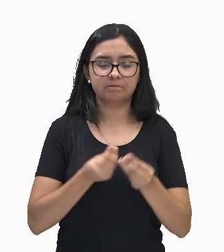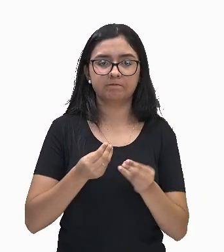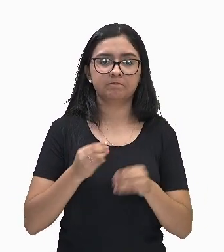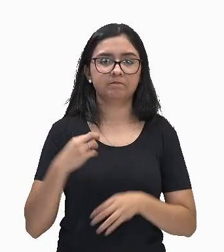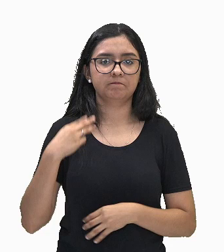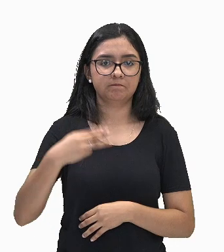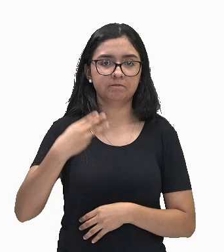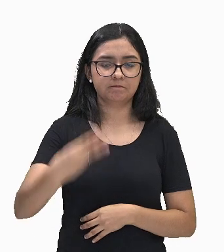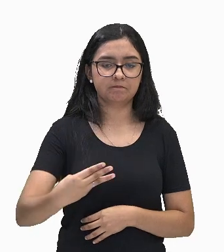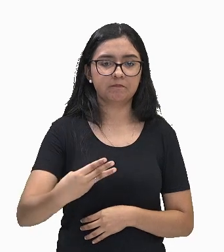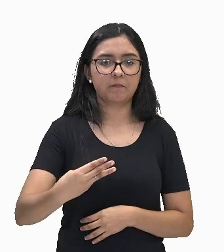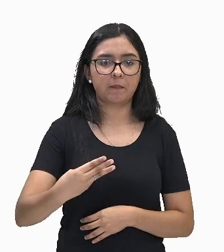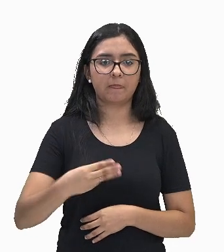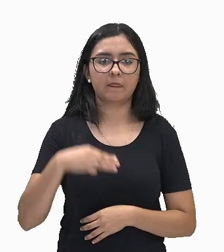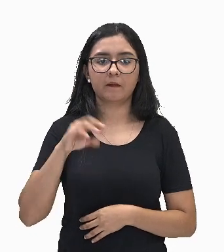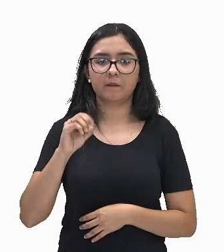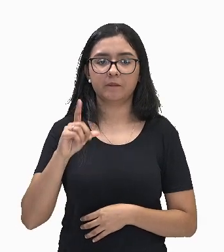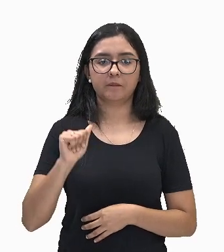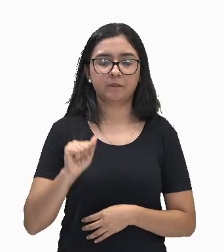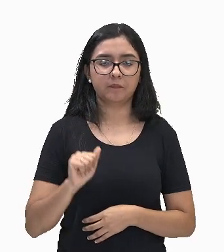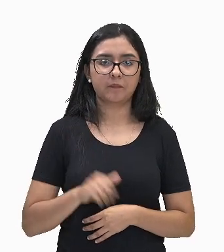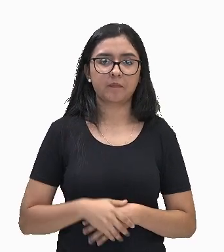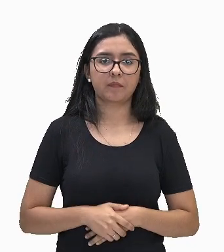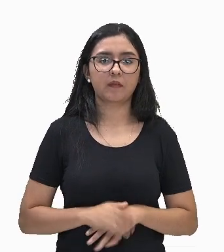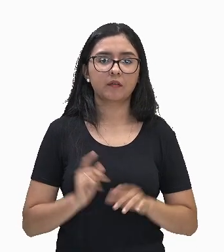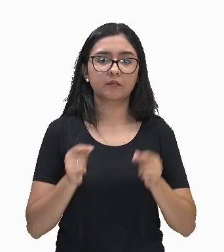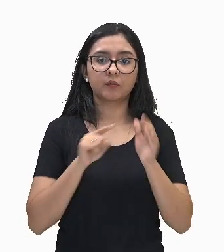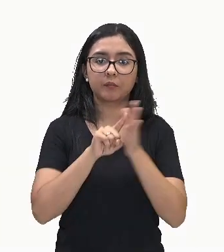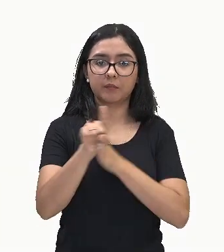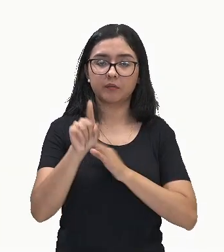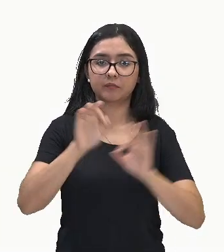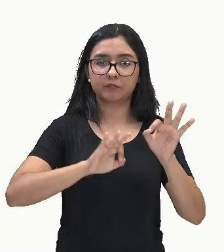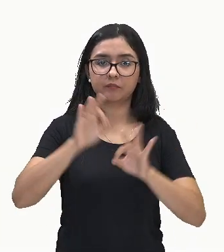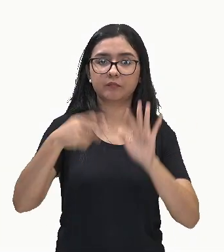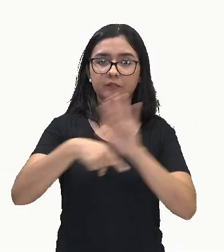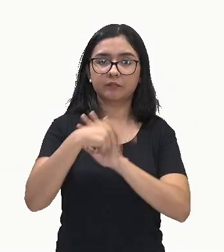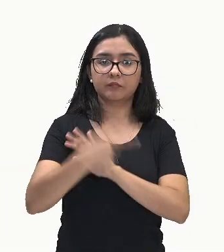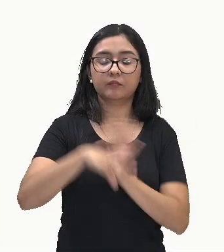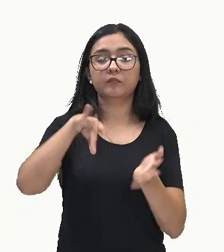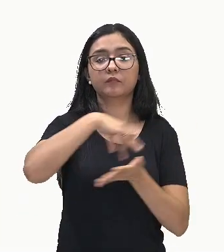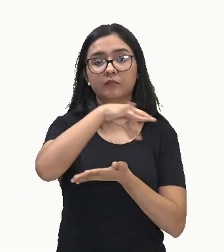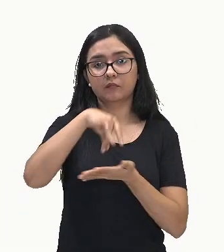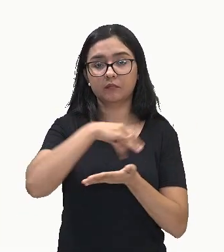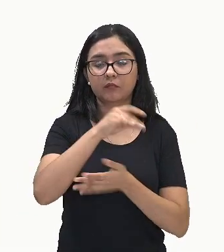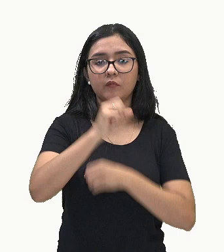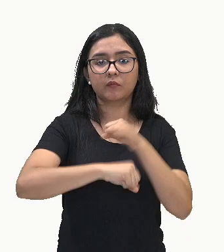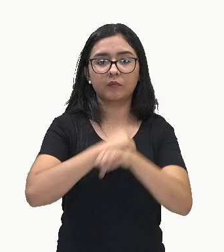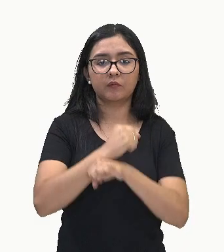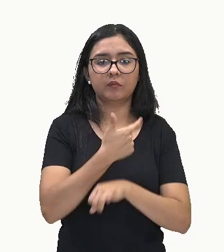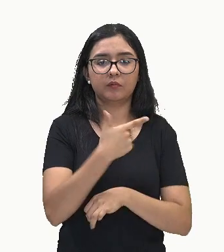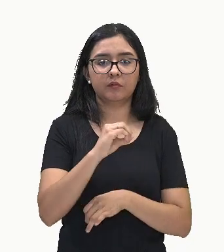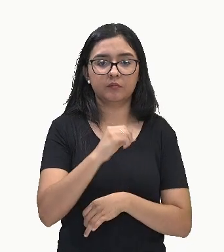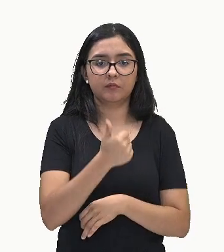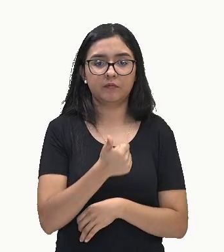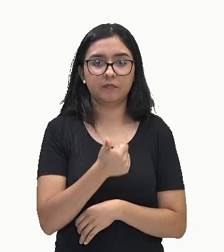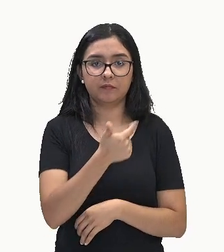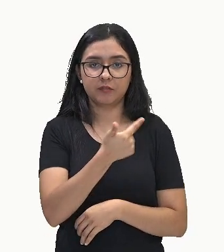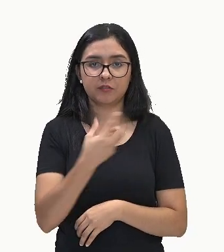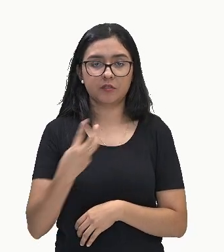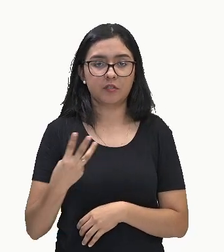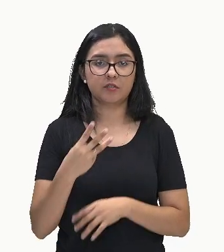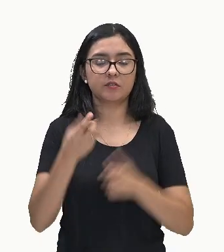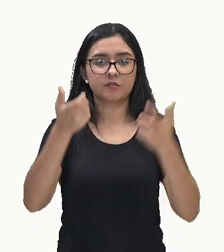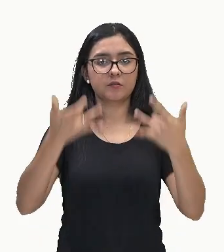Central moda essa questão ela foi elaborada aqui pelo centro de mídias né no ano de 2023 diz o